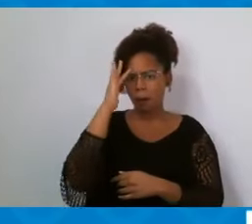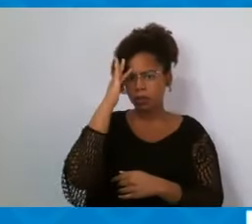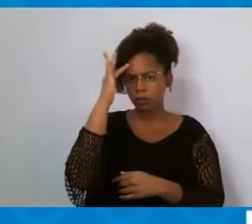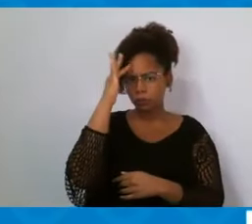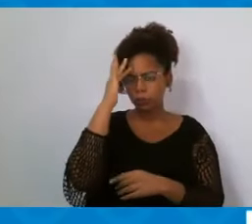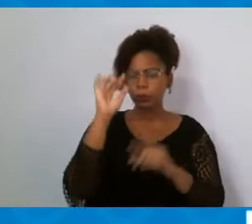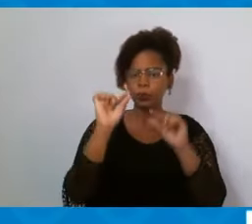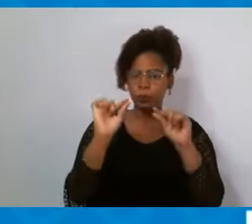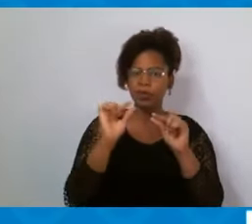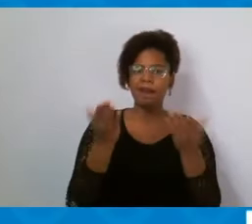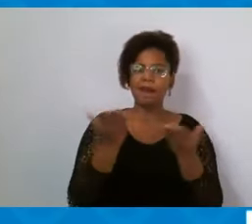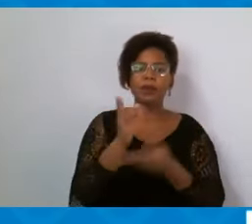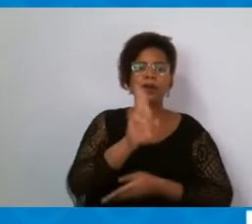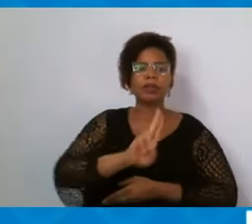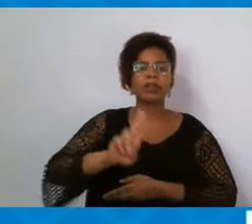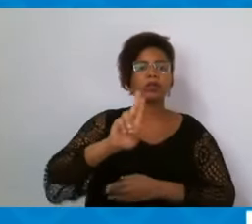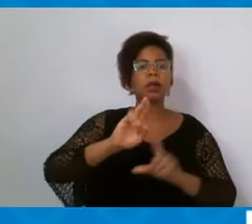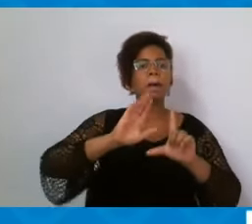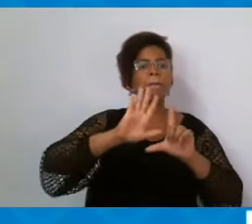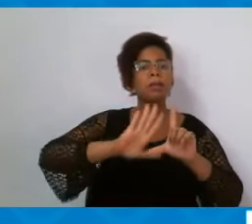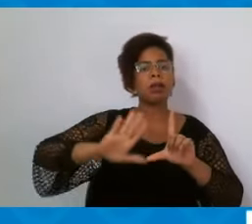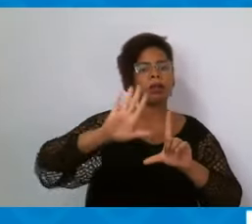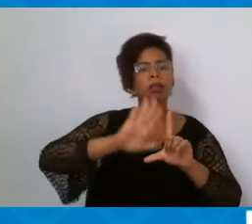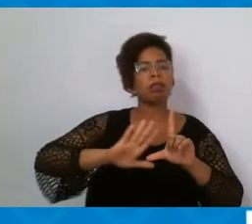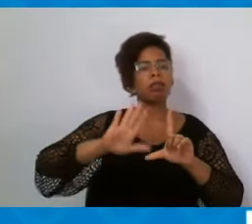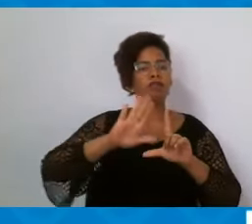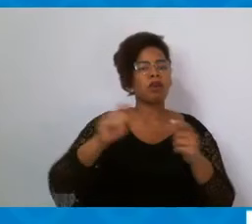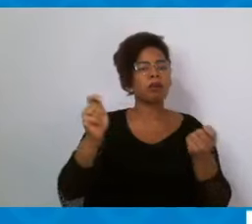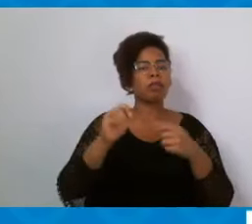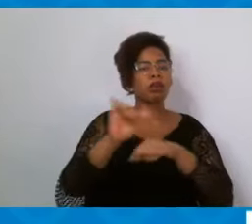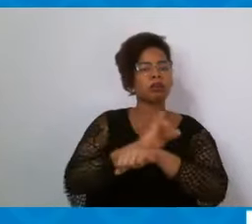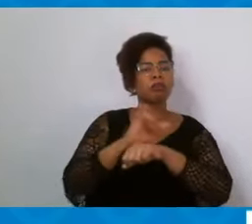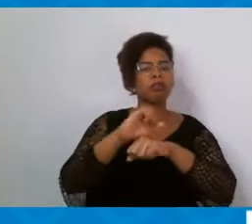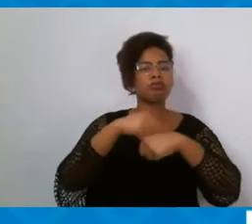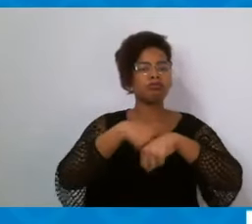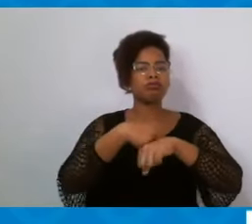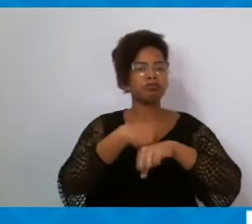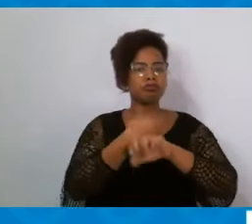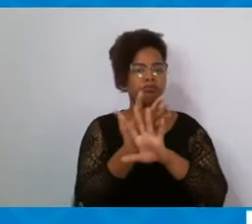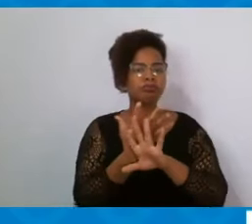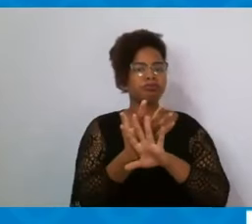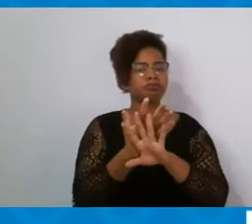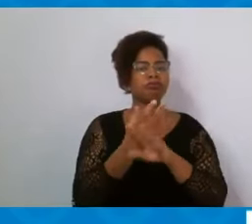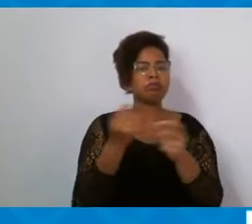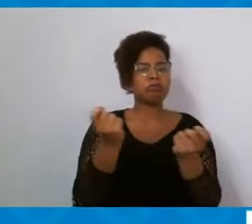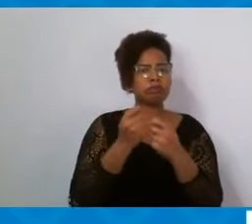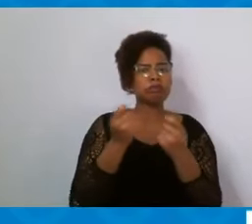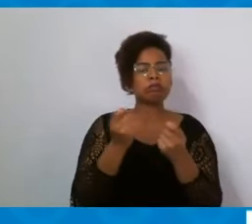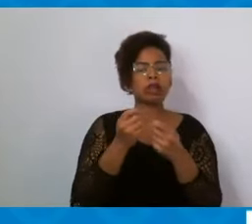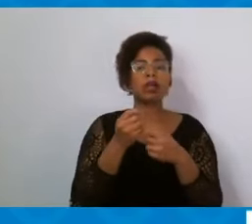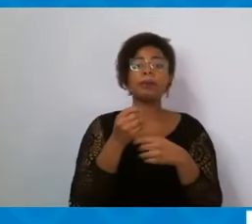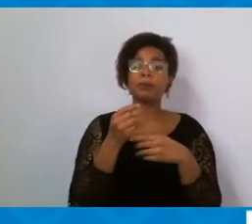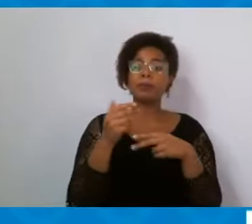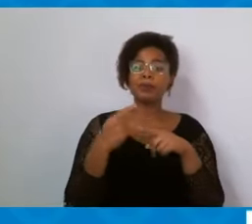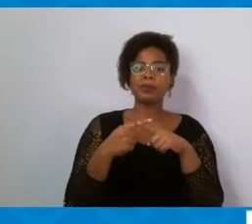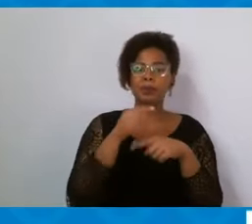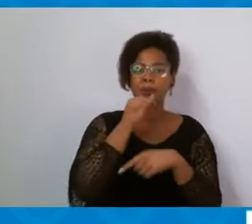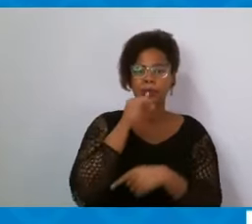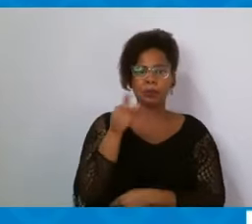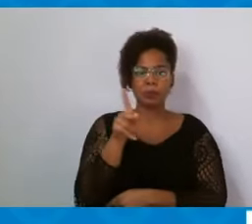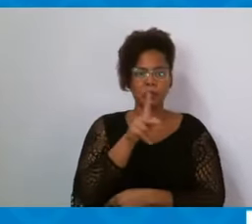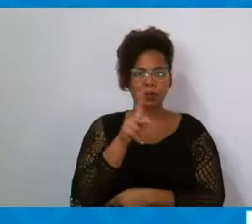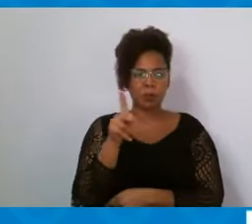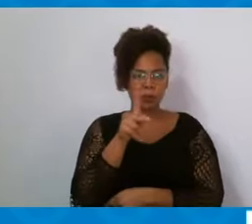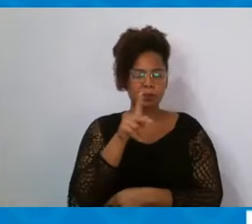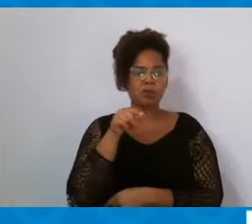essas redes remotas, mas de uma forma onde a gente, o professor, muitas vezes está apenas fazendo o que a gente